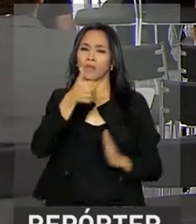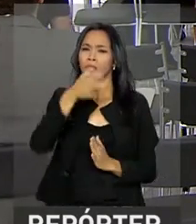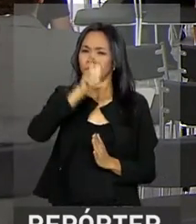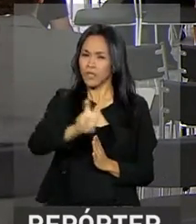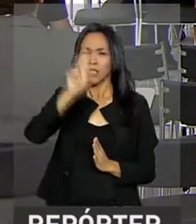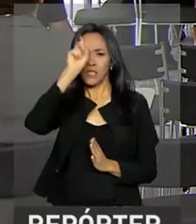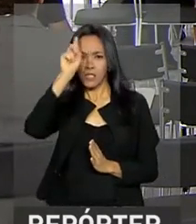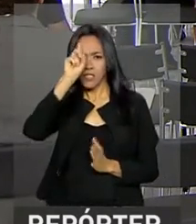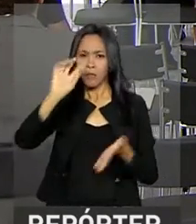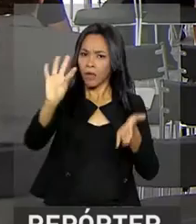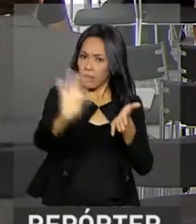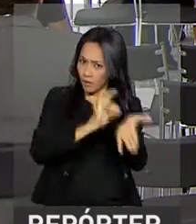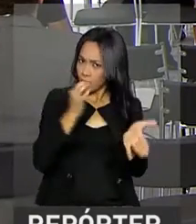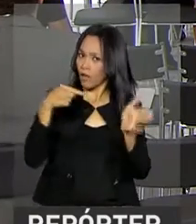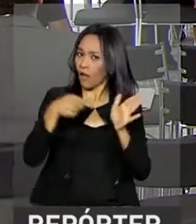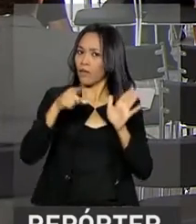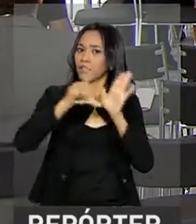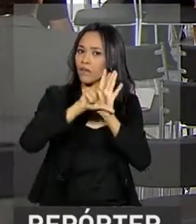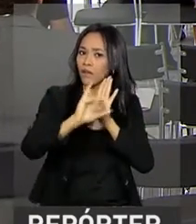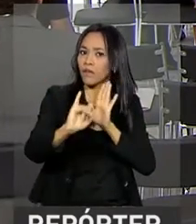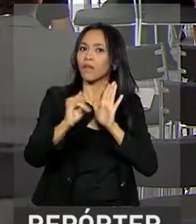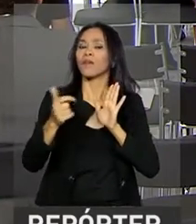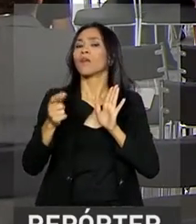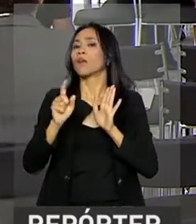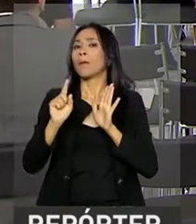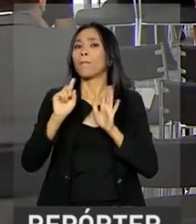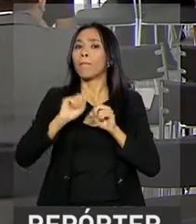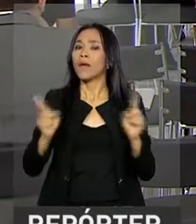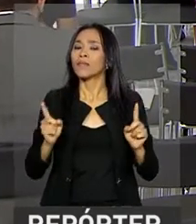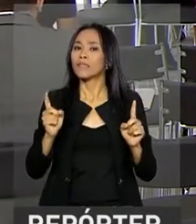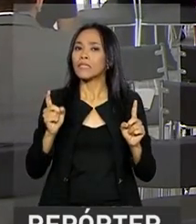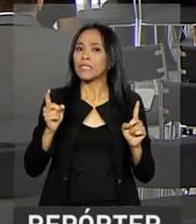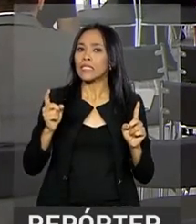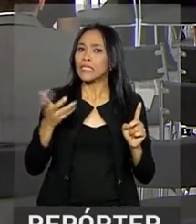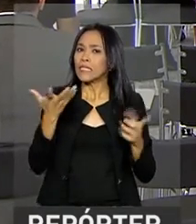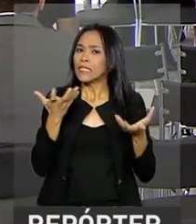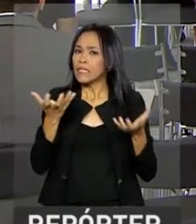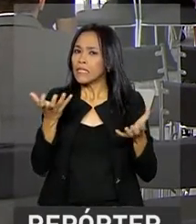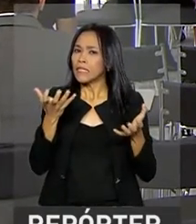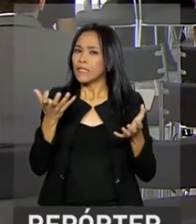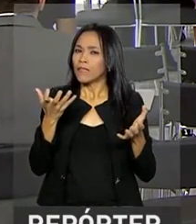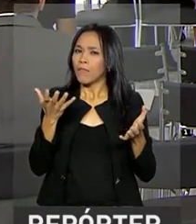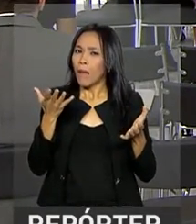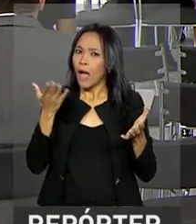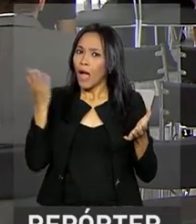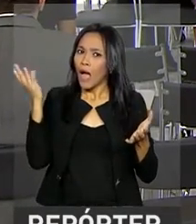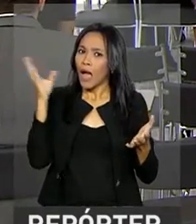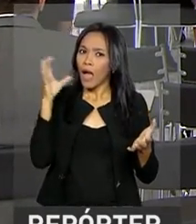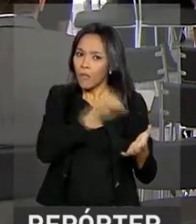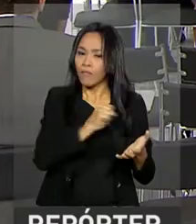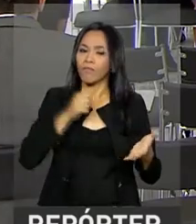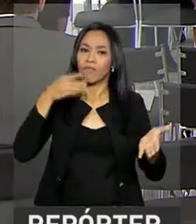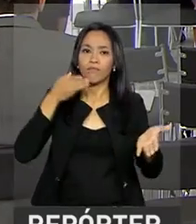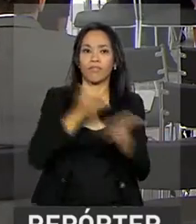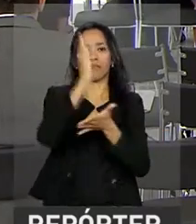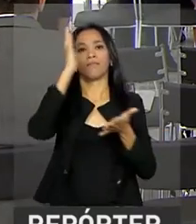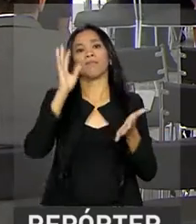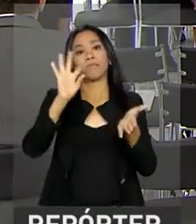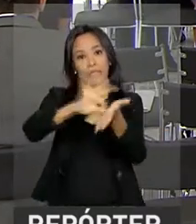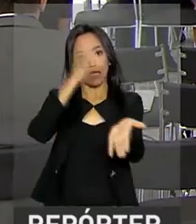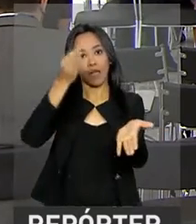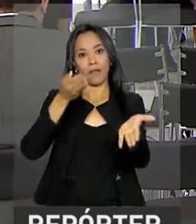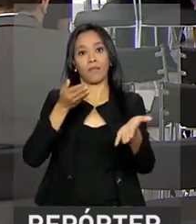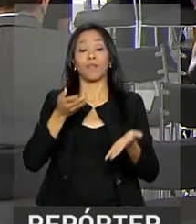para a sanção dessa lei. Mas a promessa era de que seria numa aprovação rápida. A medida propõe